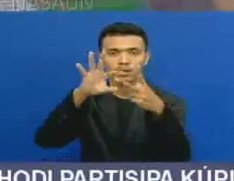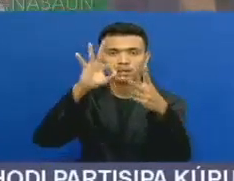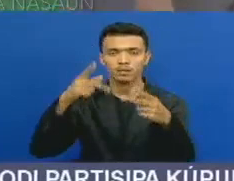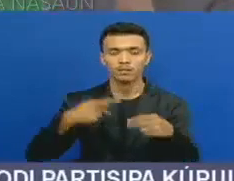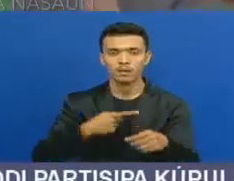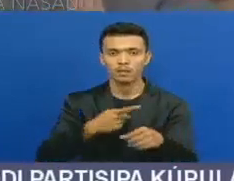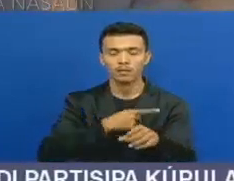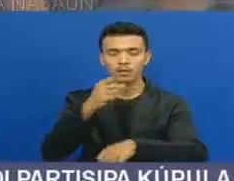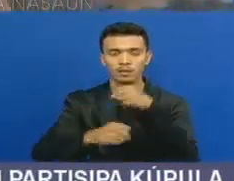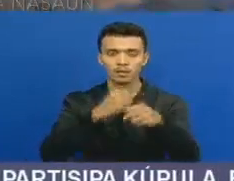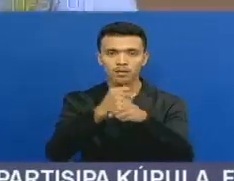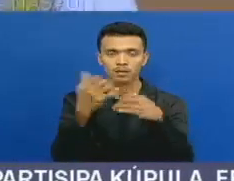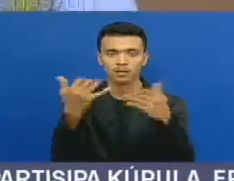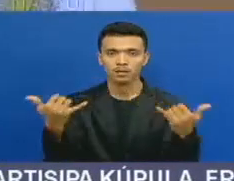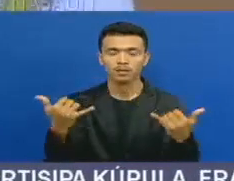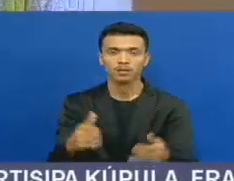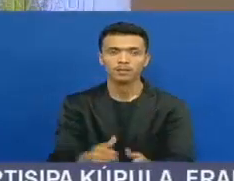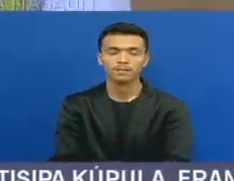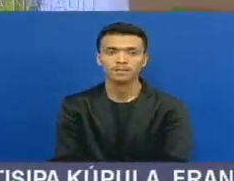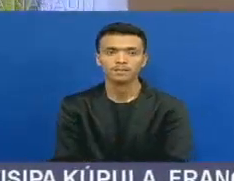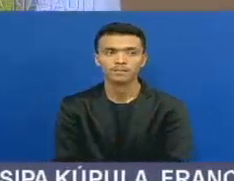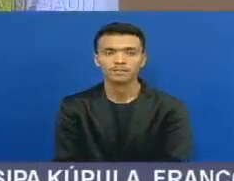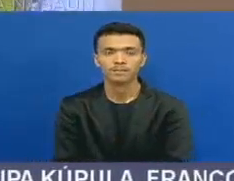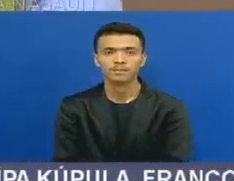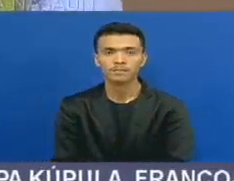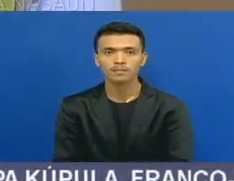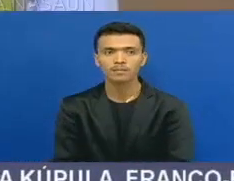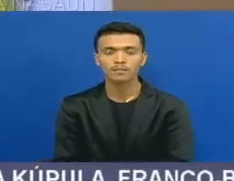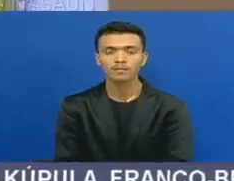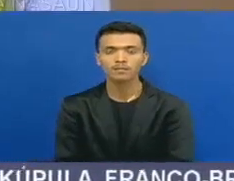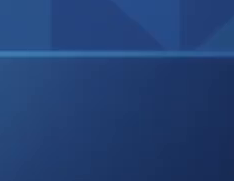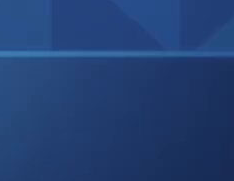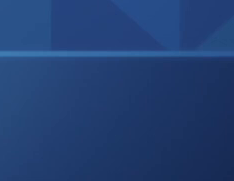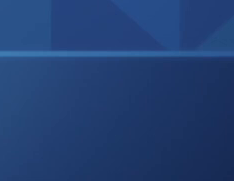Tinangné. Laurindo Razahaba, Agostino Neno, ba RTTL.